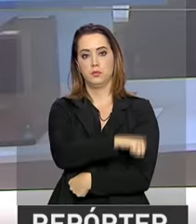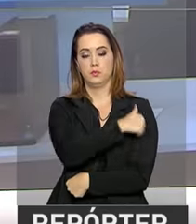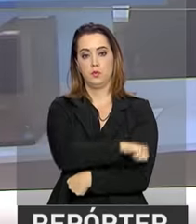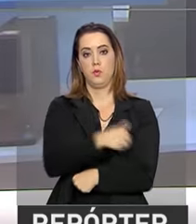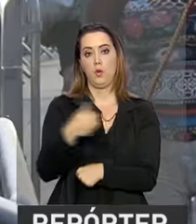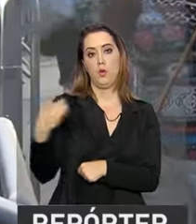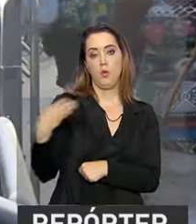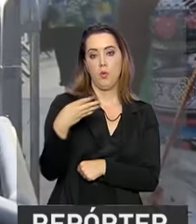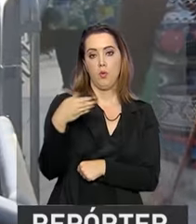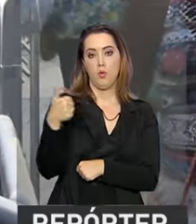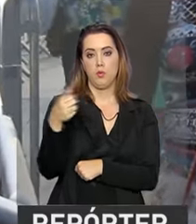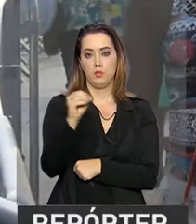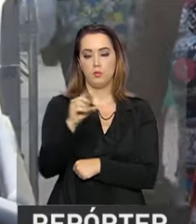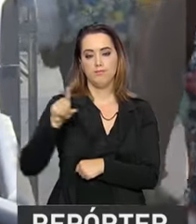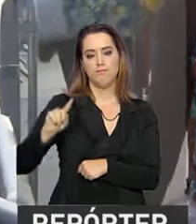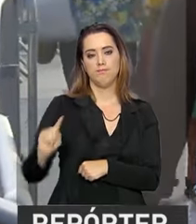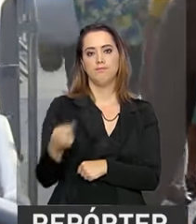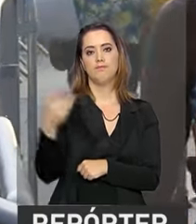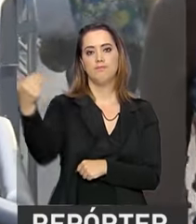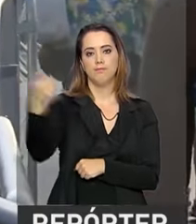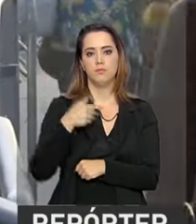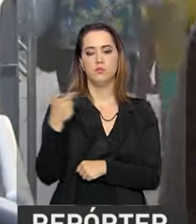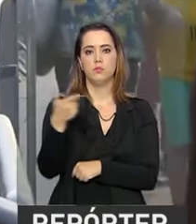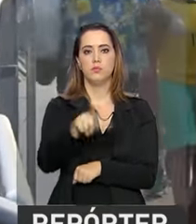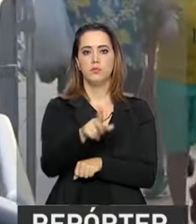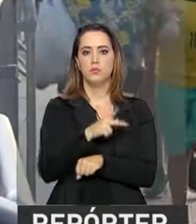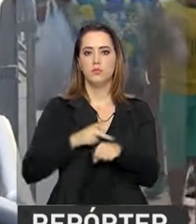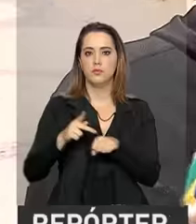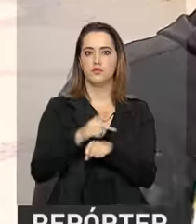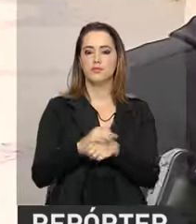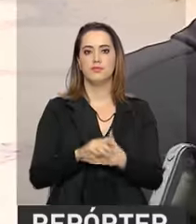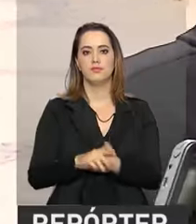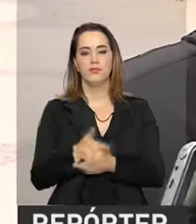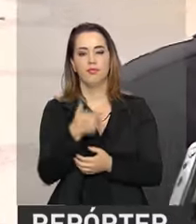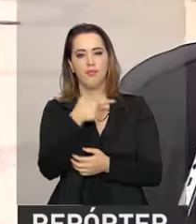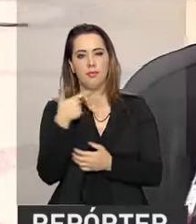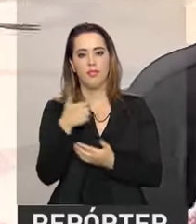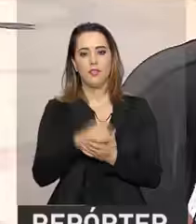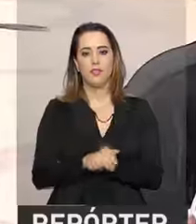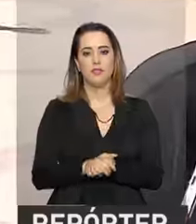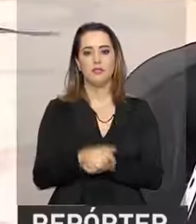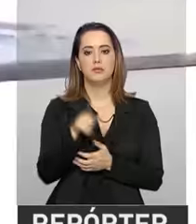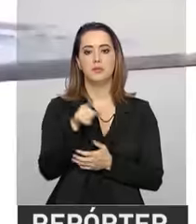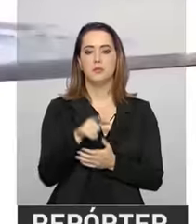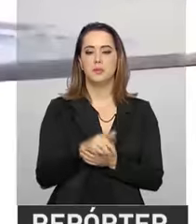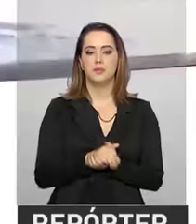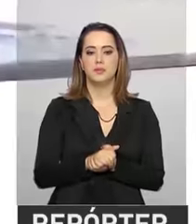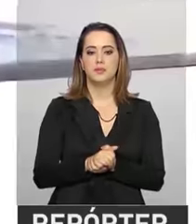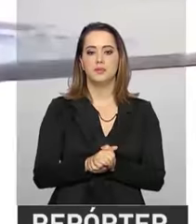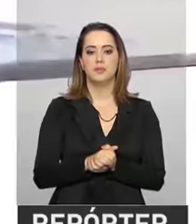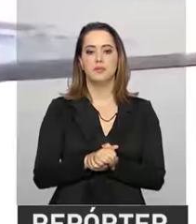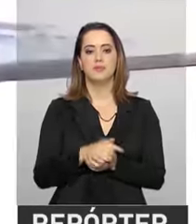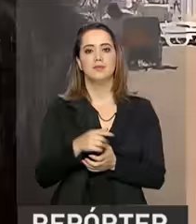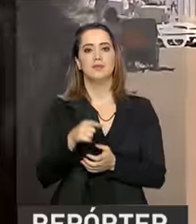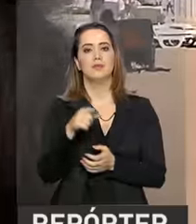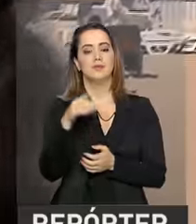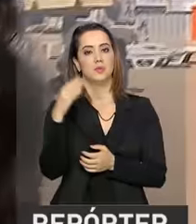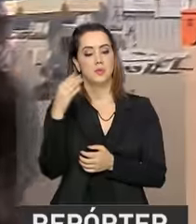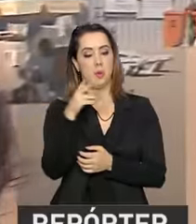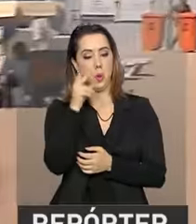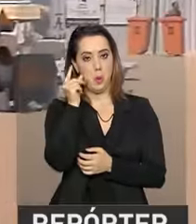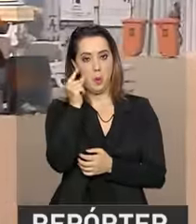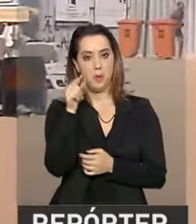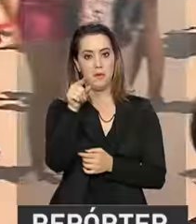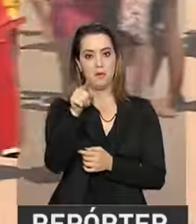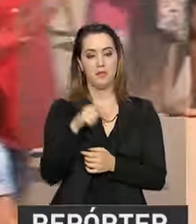países cara sotaques e idiomas de Jaguari no